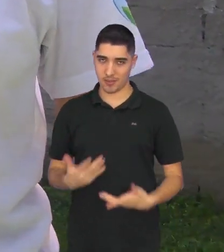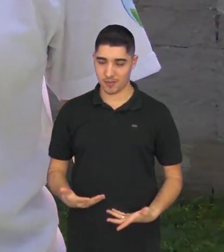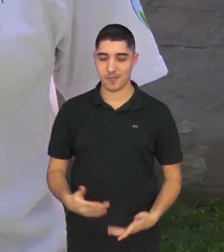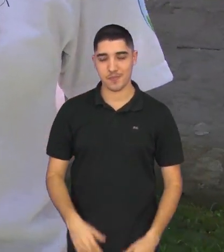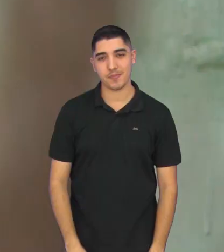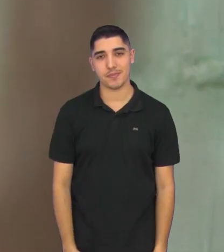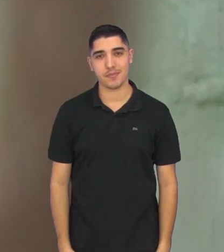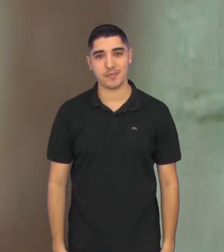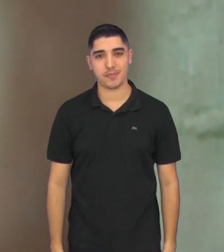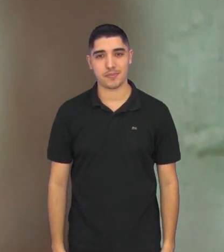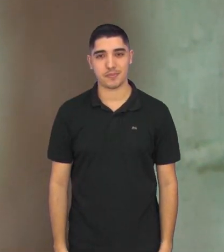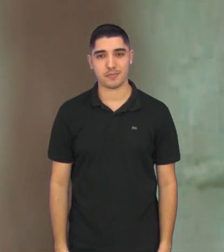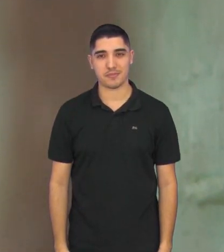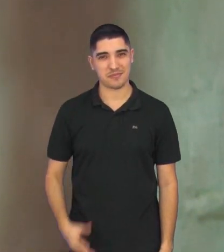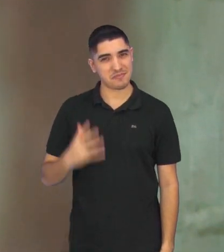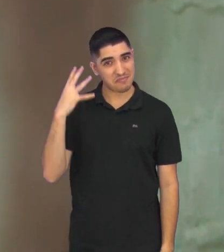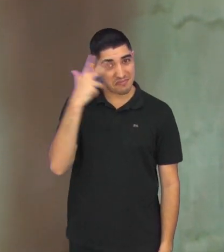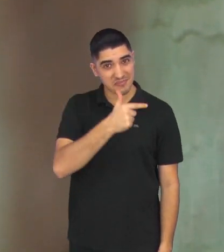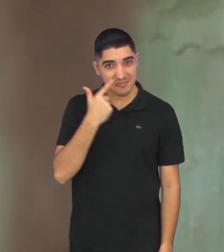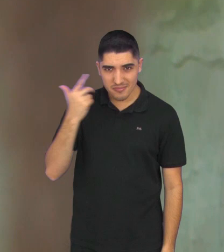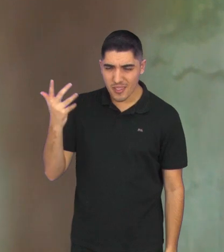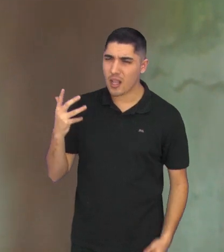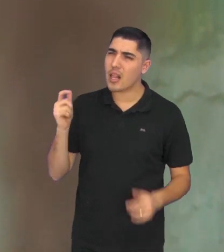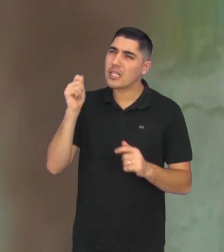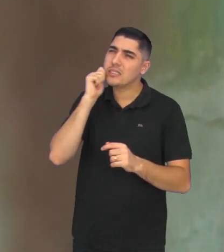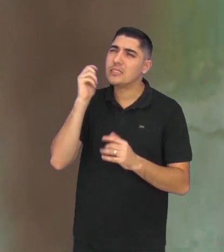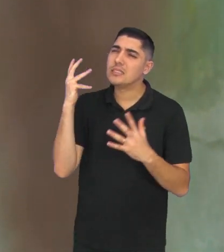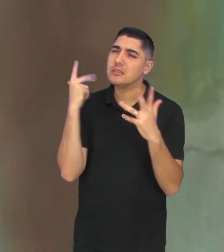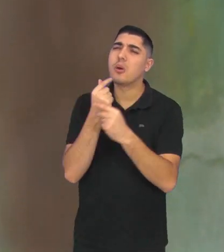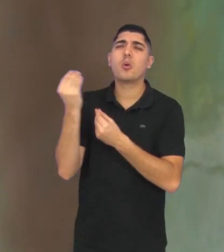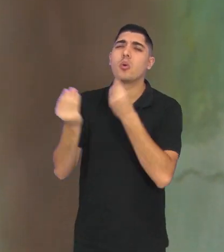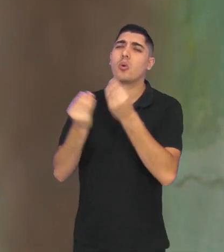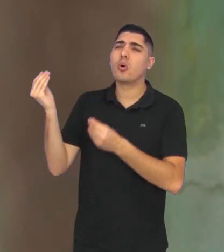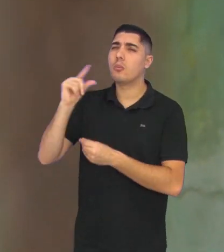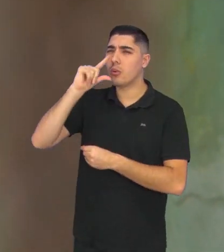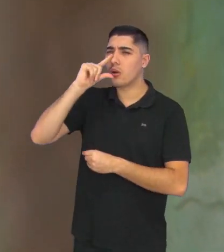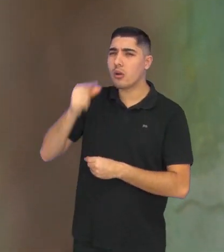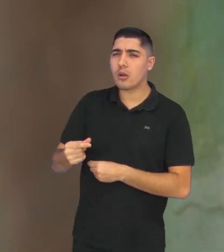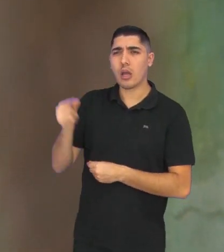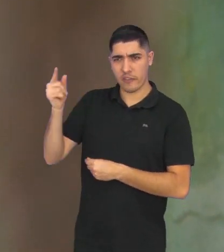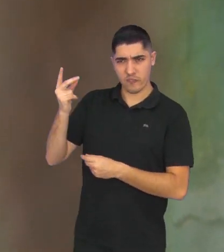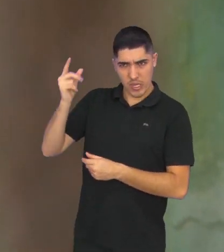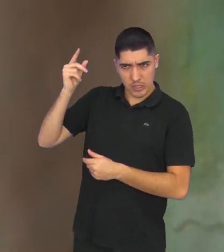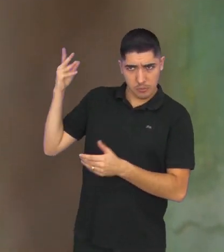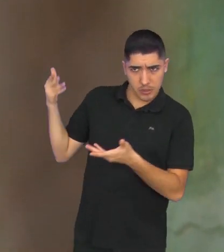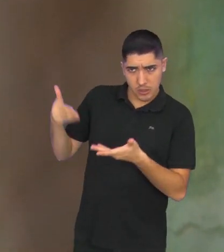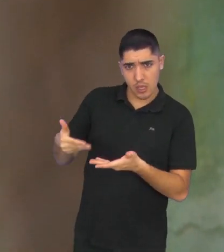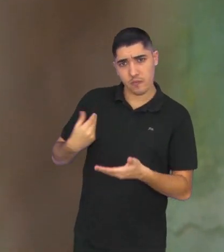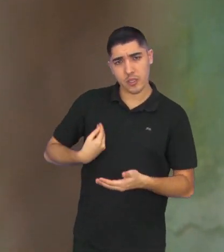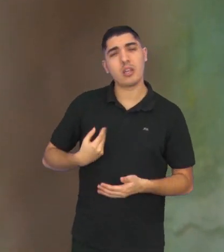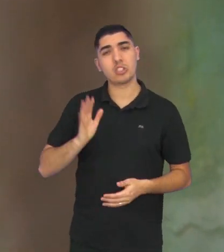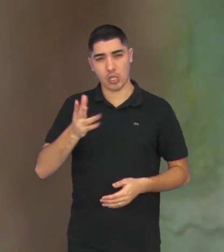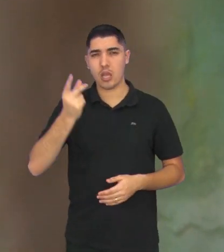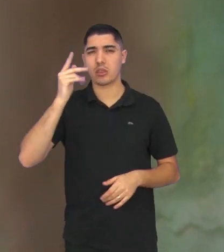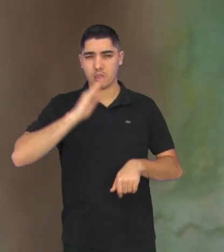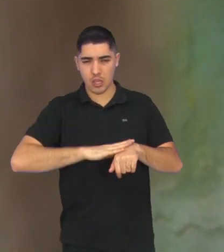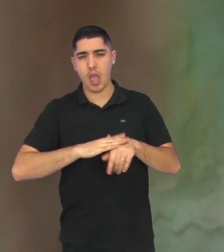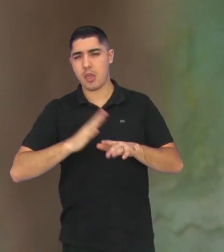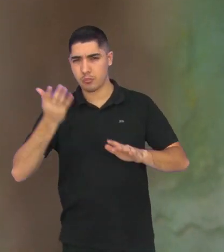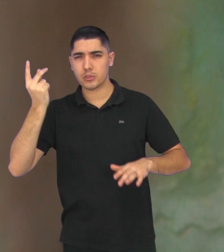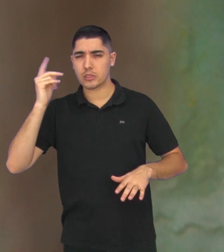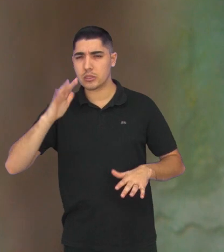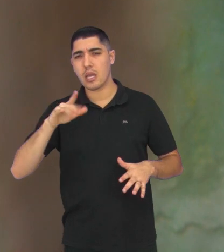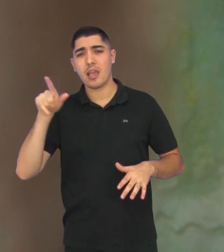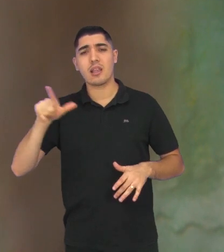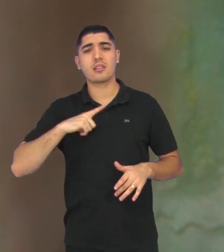animaizinhos. Ele é bonito, né? Lindo, né? Como que esse tucano, ele faz muito tempo que tá aqui, professor? Ele já tem um tempinho porque ele estava com